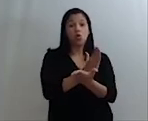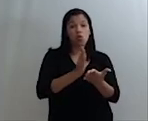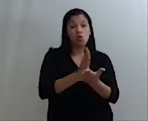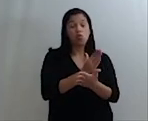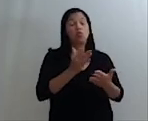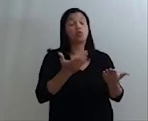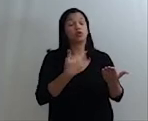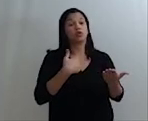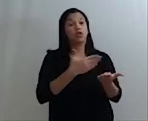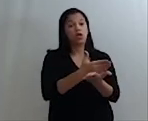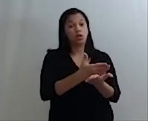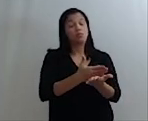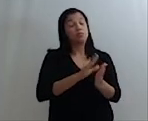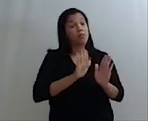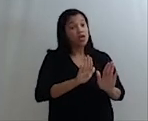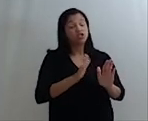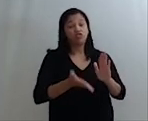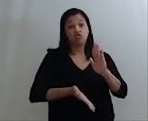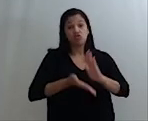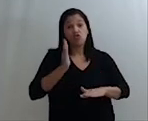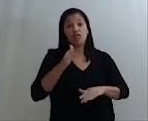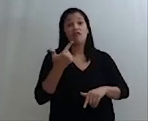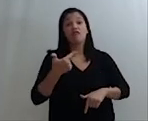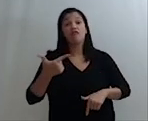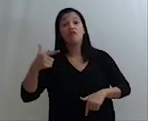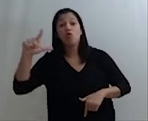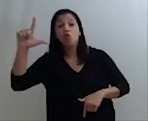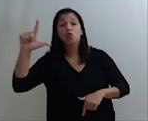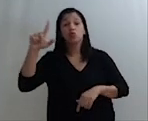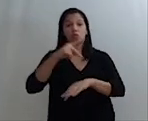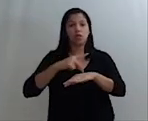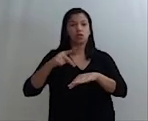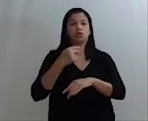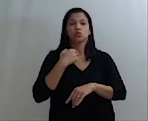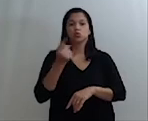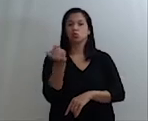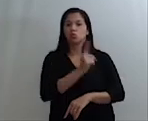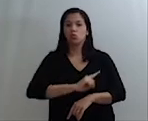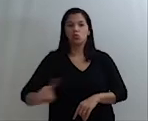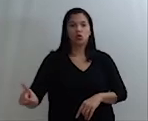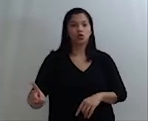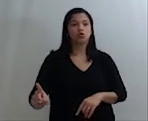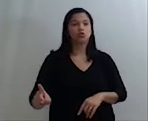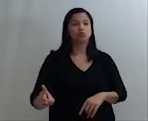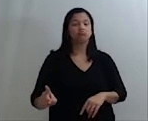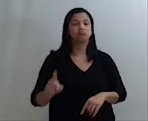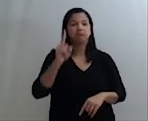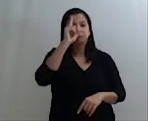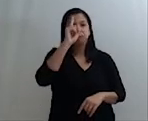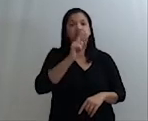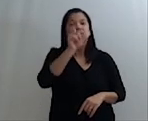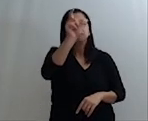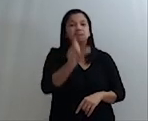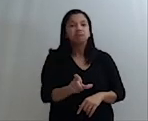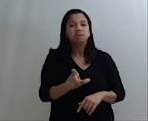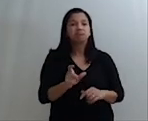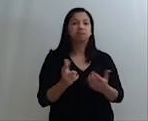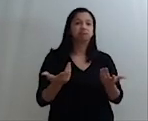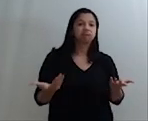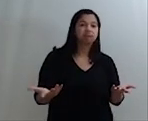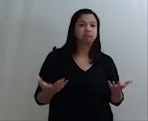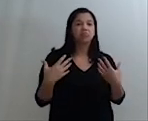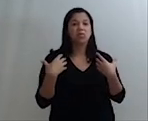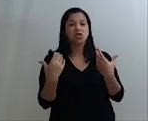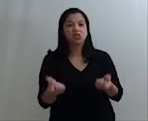retenção do passaporte Dr Rafael não sei se seria suficiente para vossa